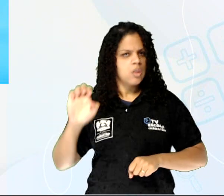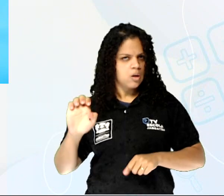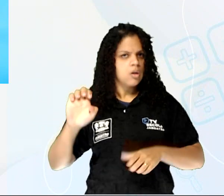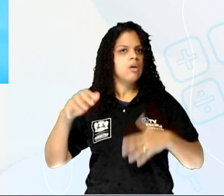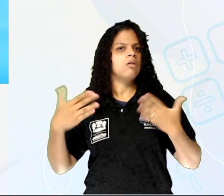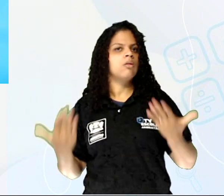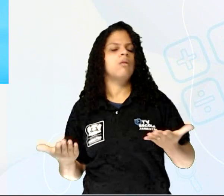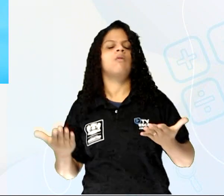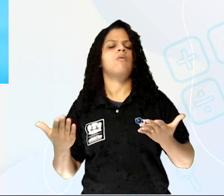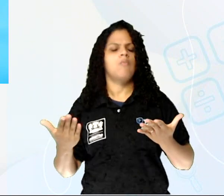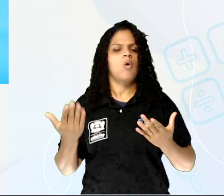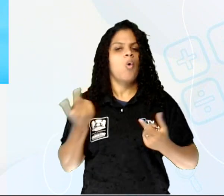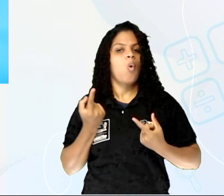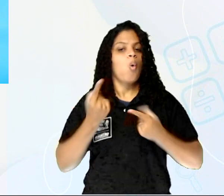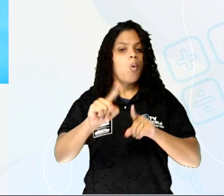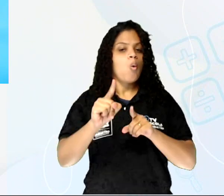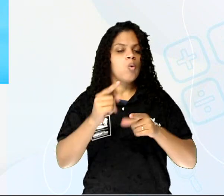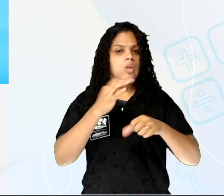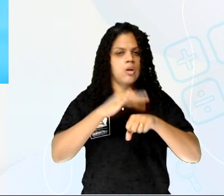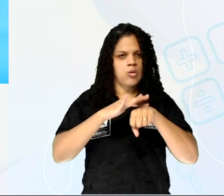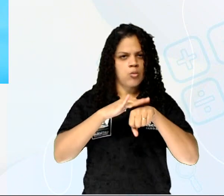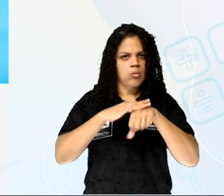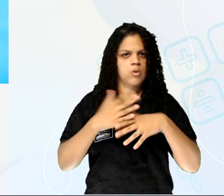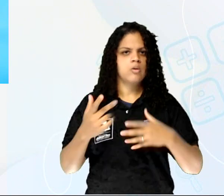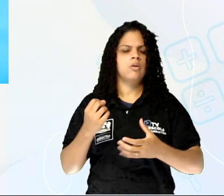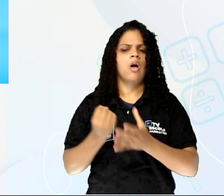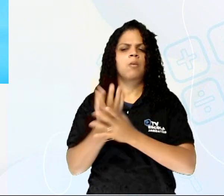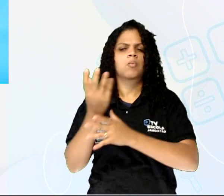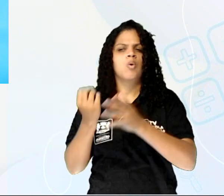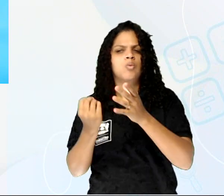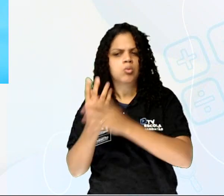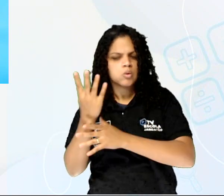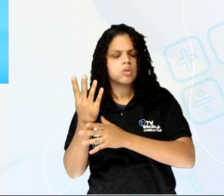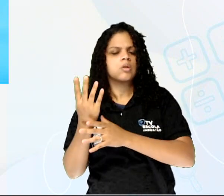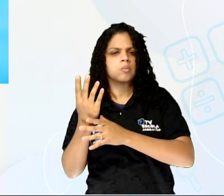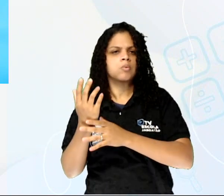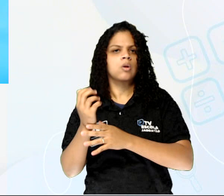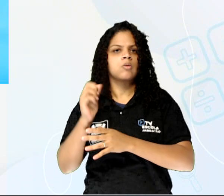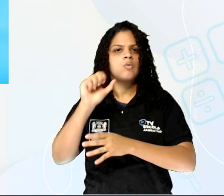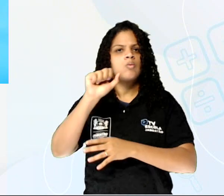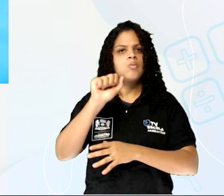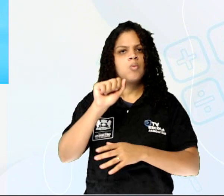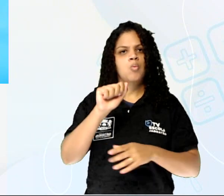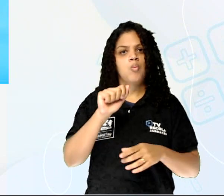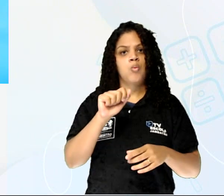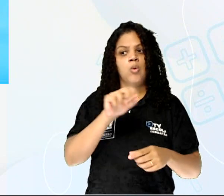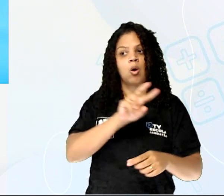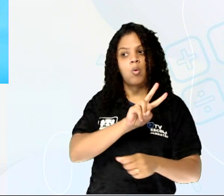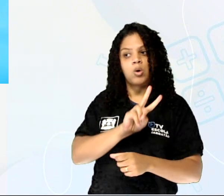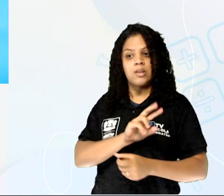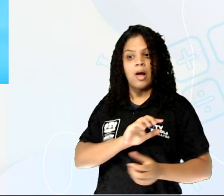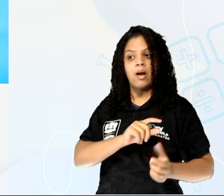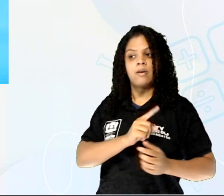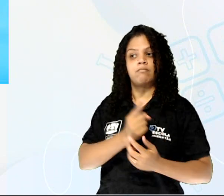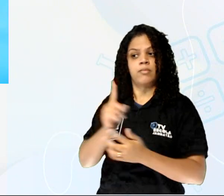doença. São produzidas com base no agente causador da doença, que está